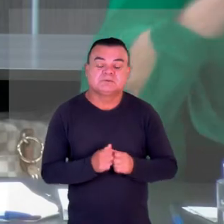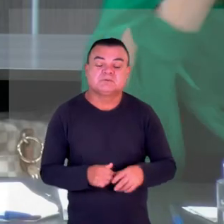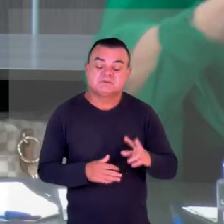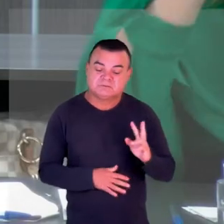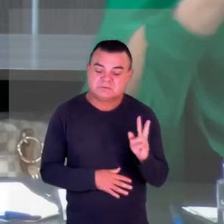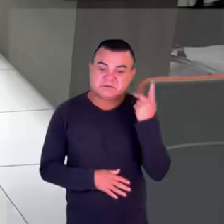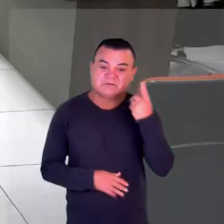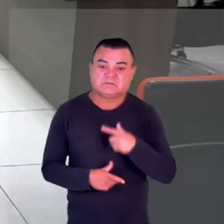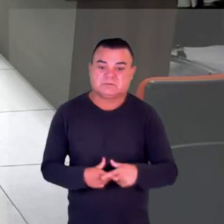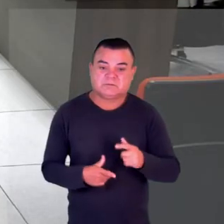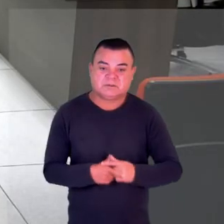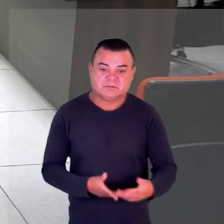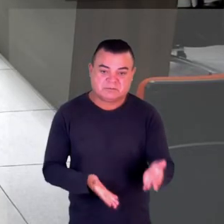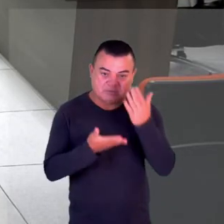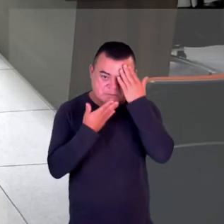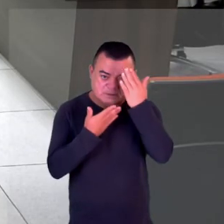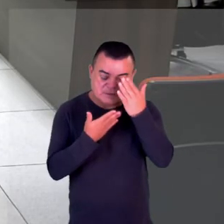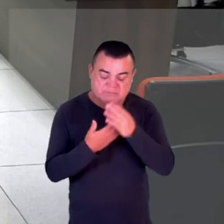obrigado